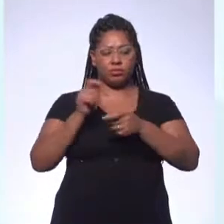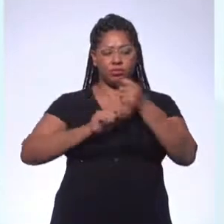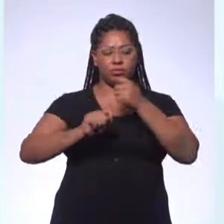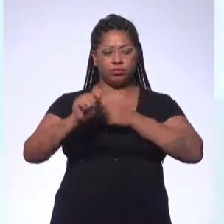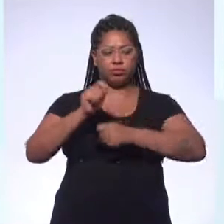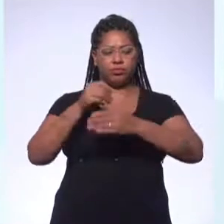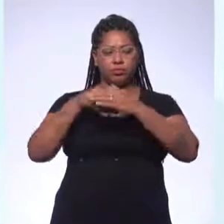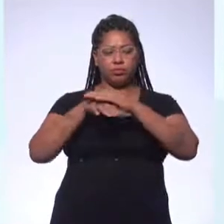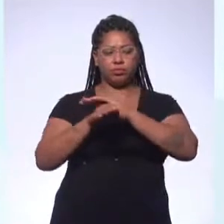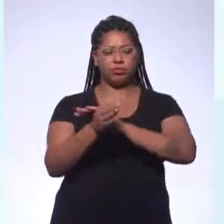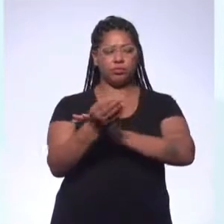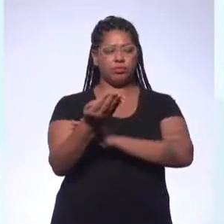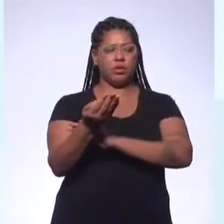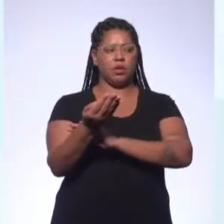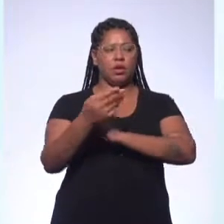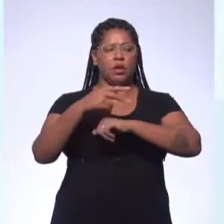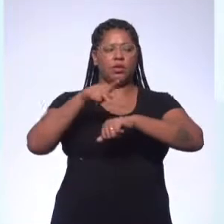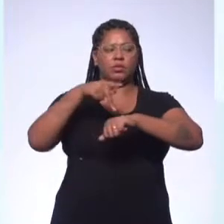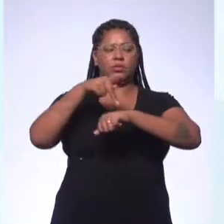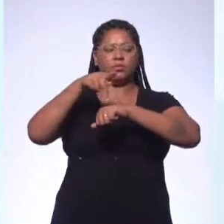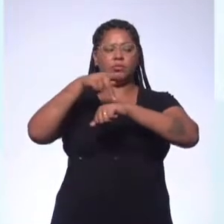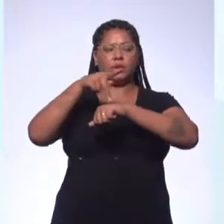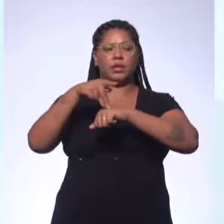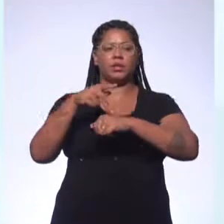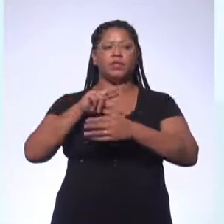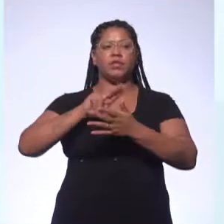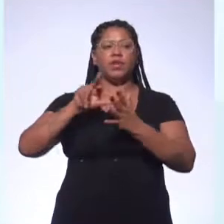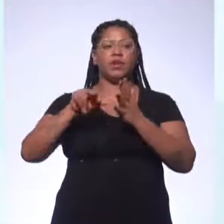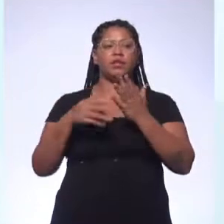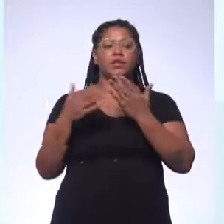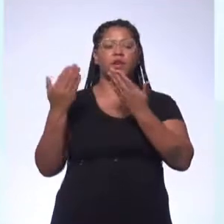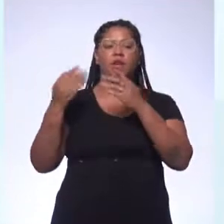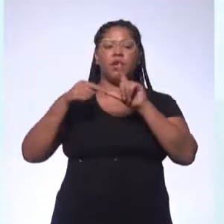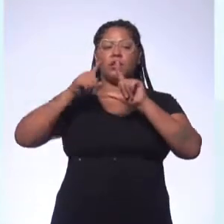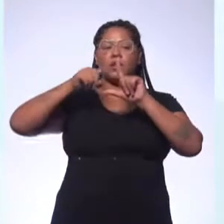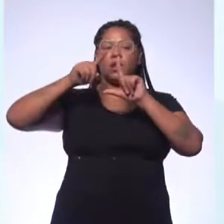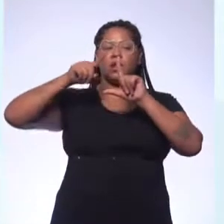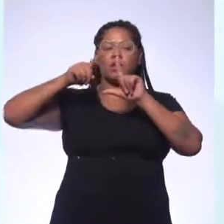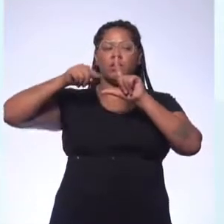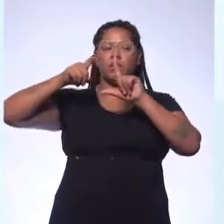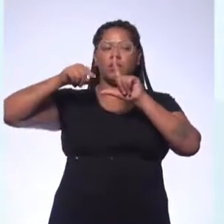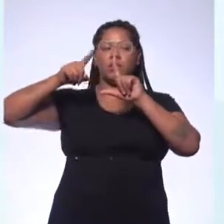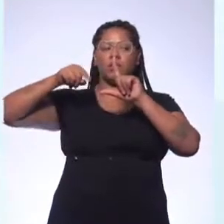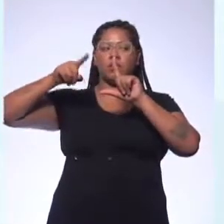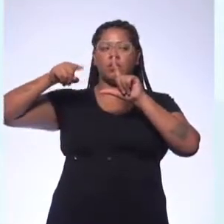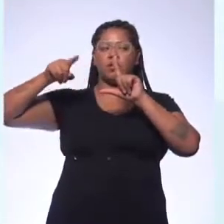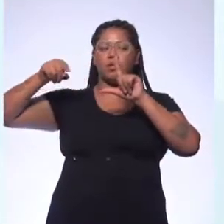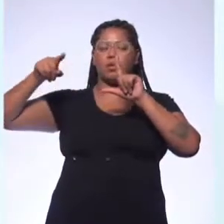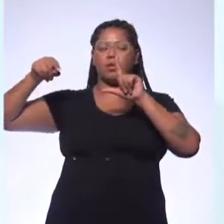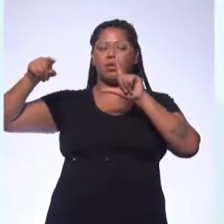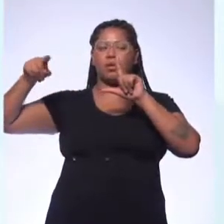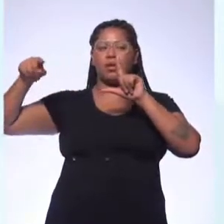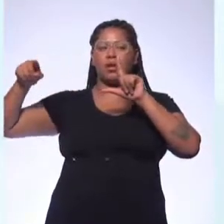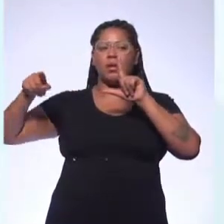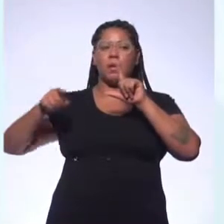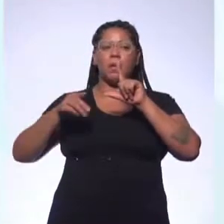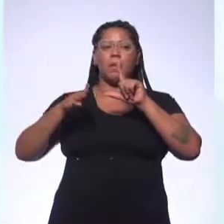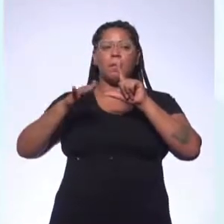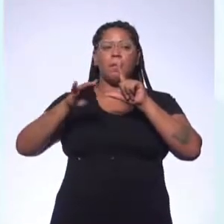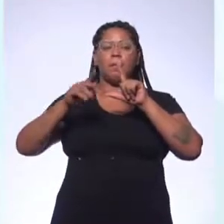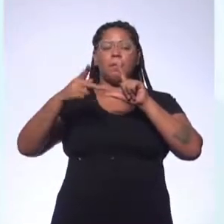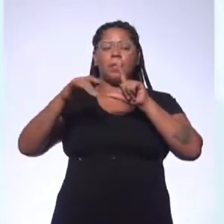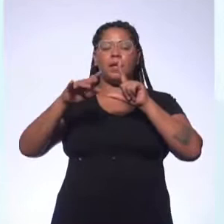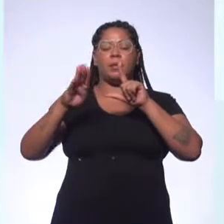seja, é o fim então da União Soviética. Gente, nós temos esse gráfico aqui, ó, da questão do PIB de 79